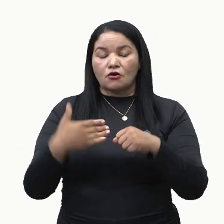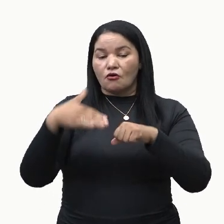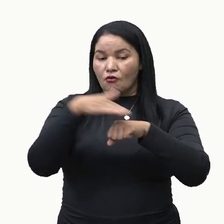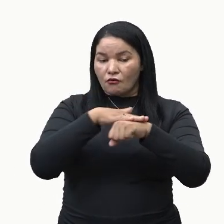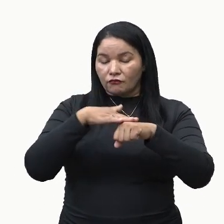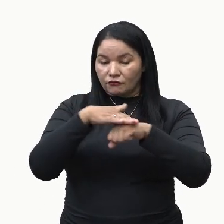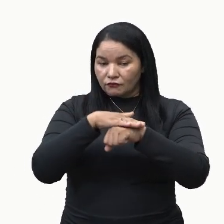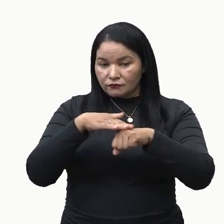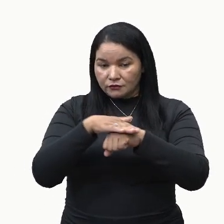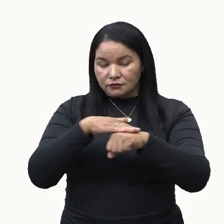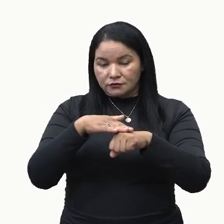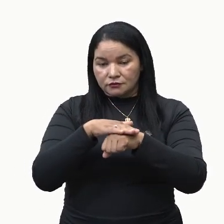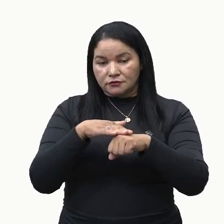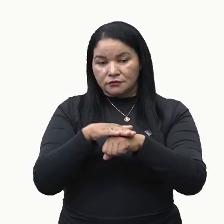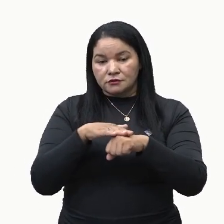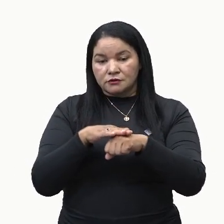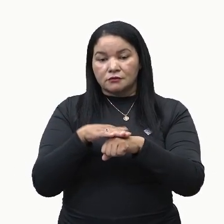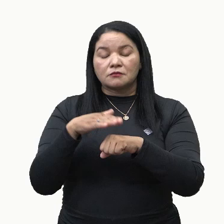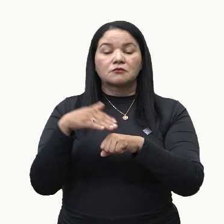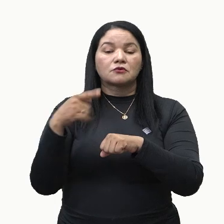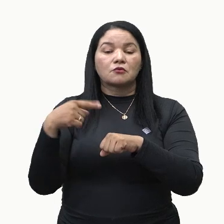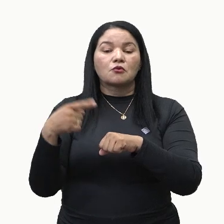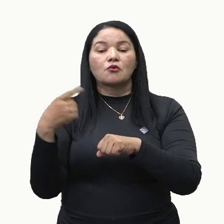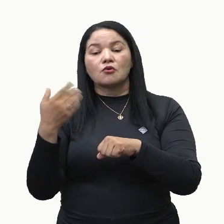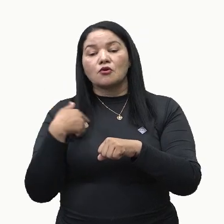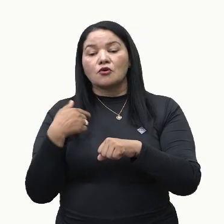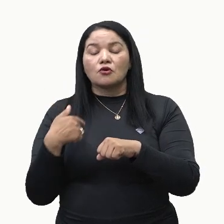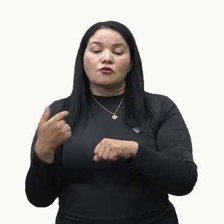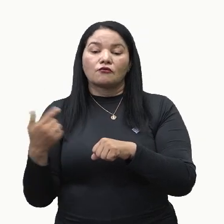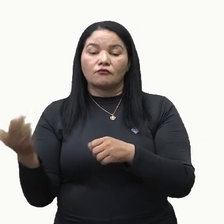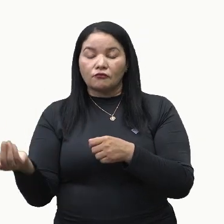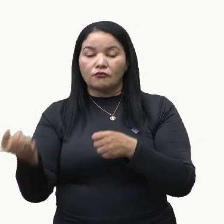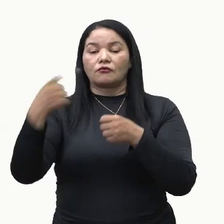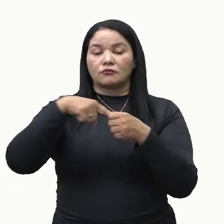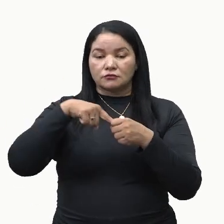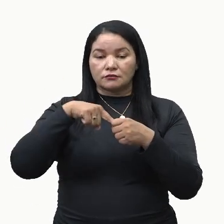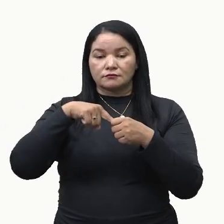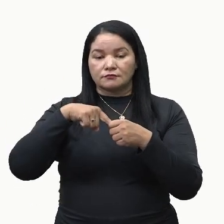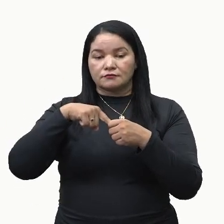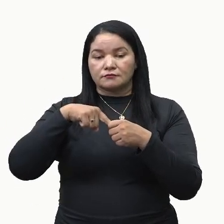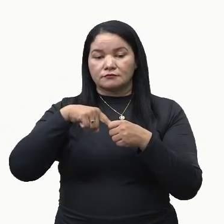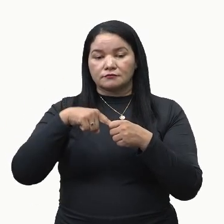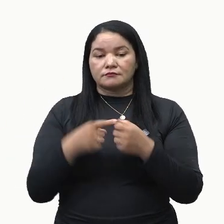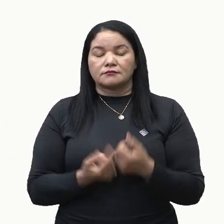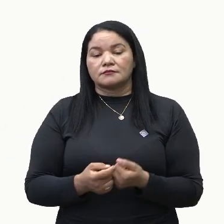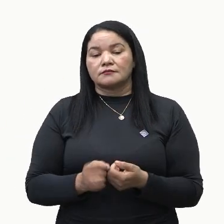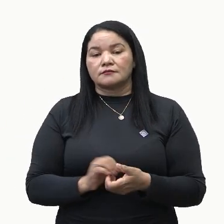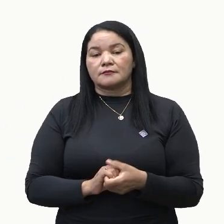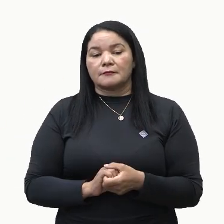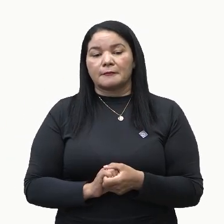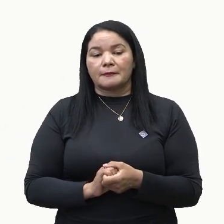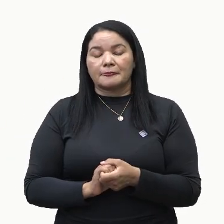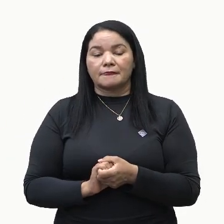Conversamos quando eu voltar. Primeiro conceito que